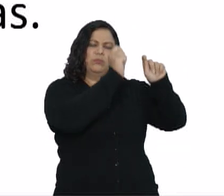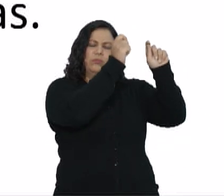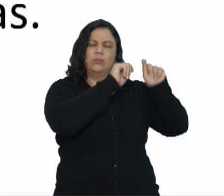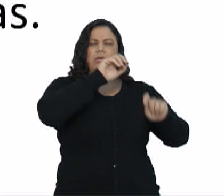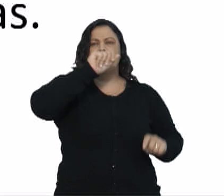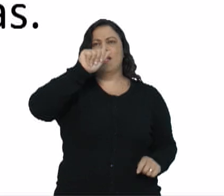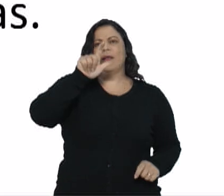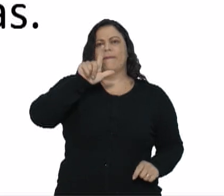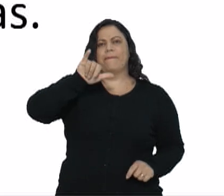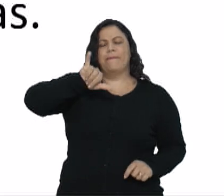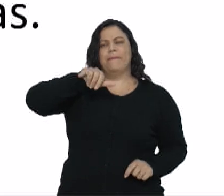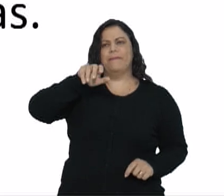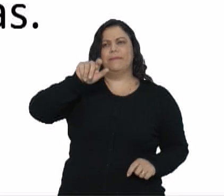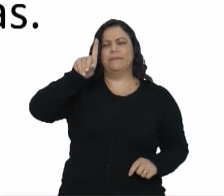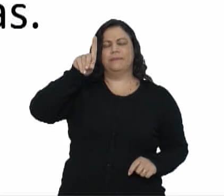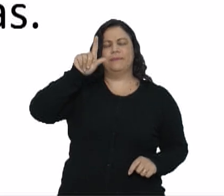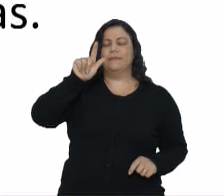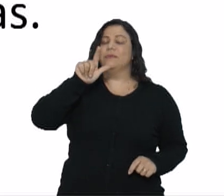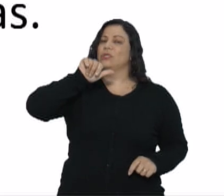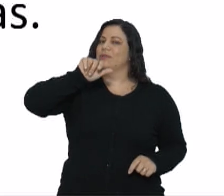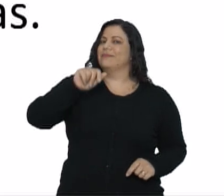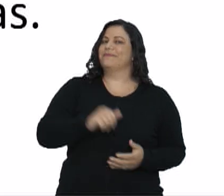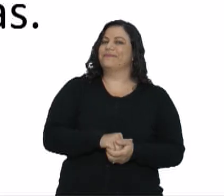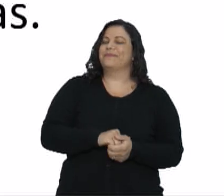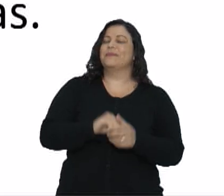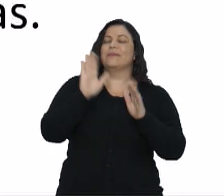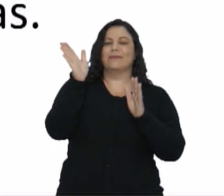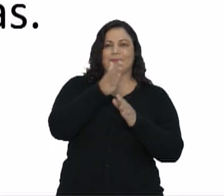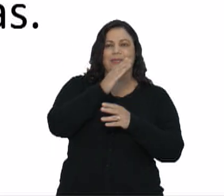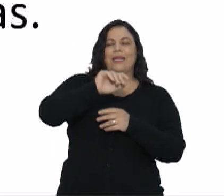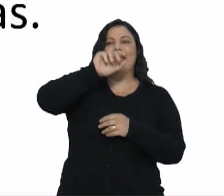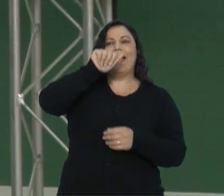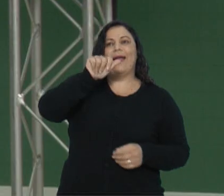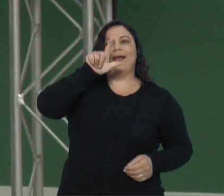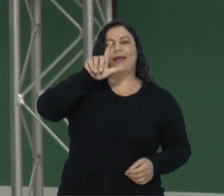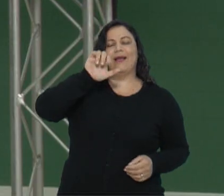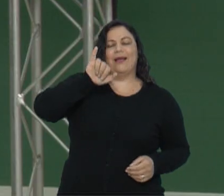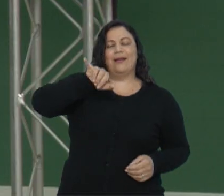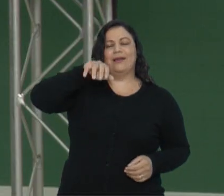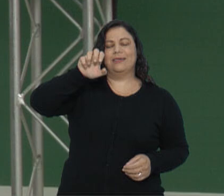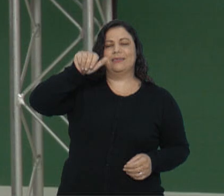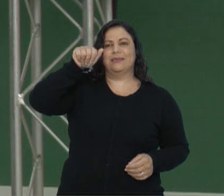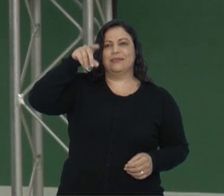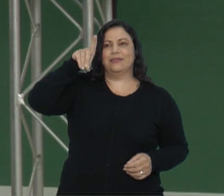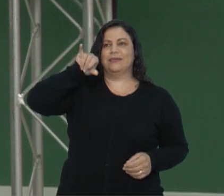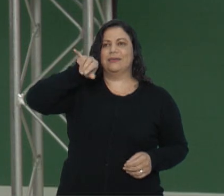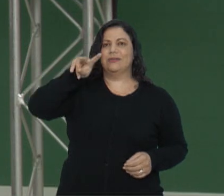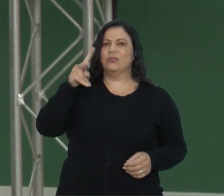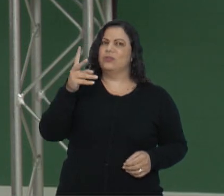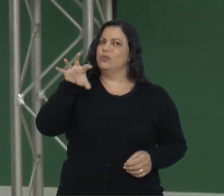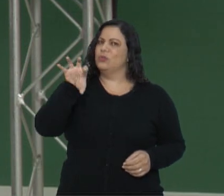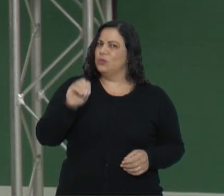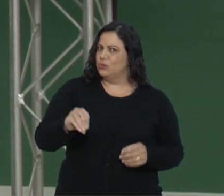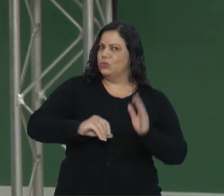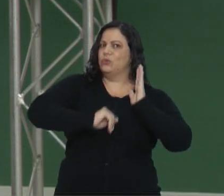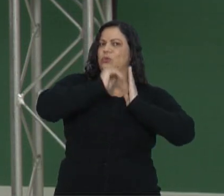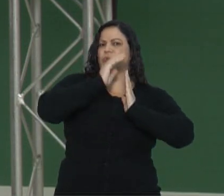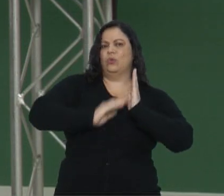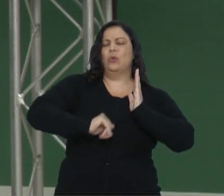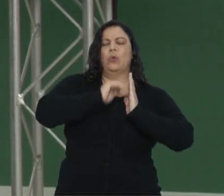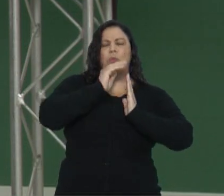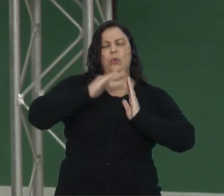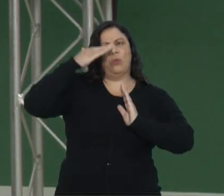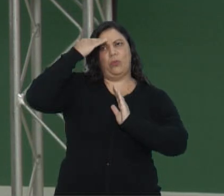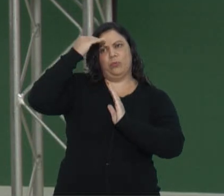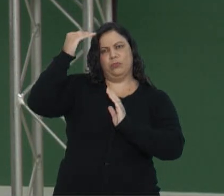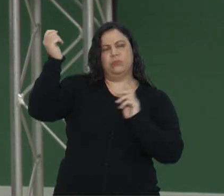Utilizava o método de execução de pintura de perspectiva, lembra da centrífuga? Característica própria